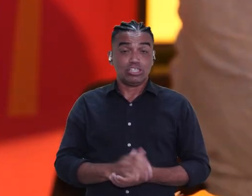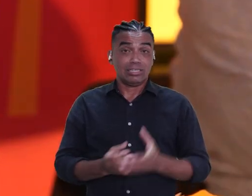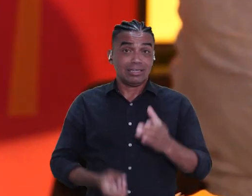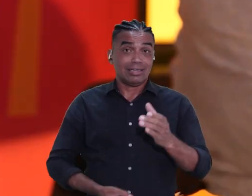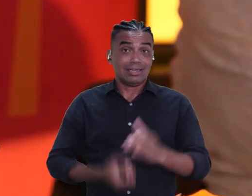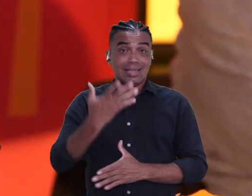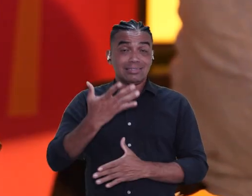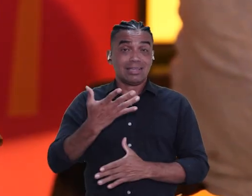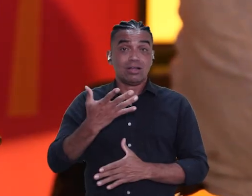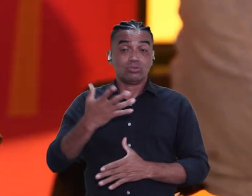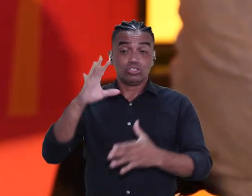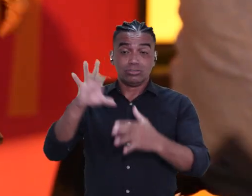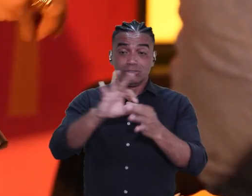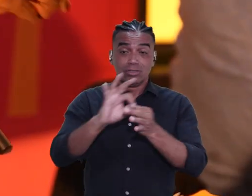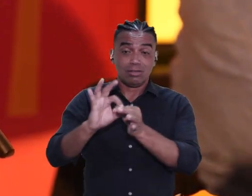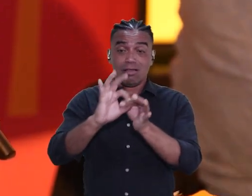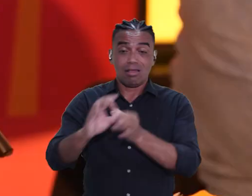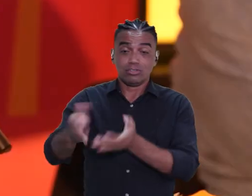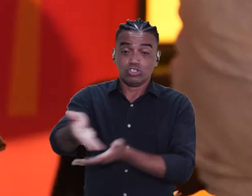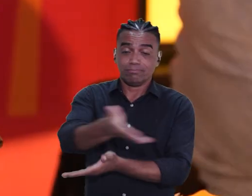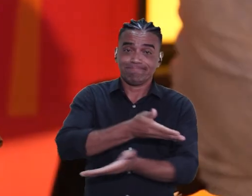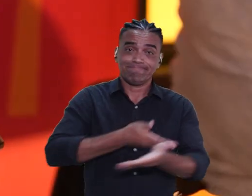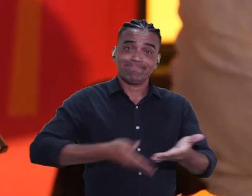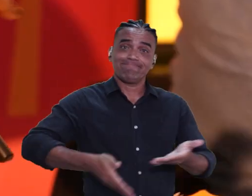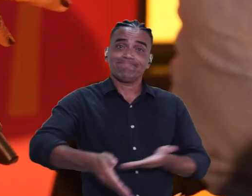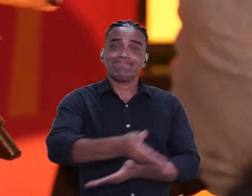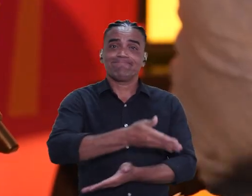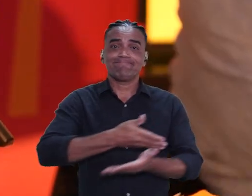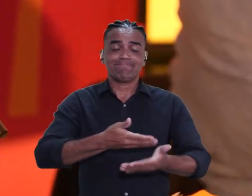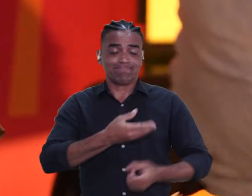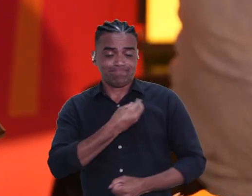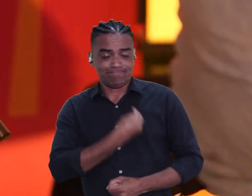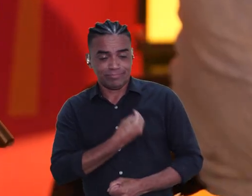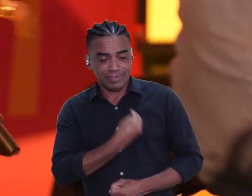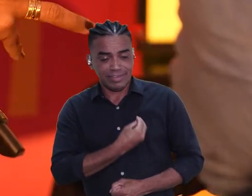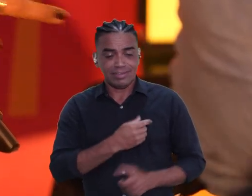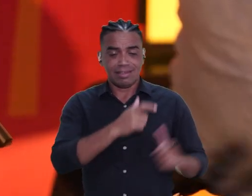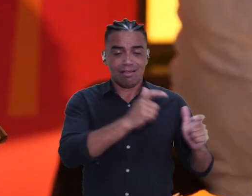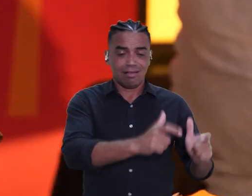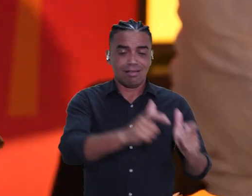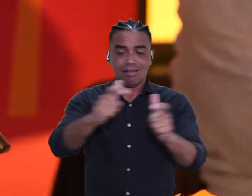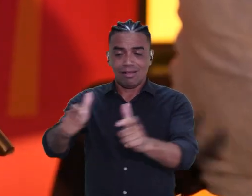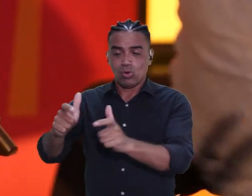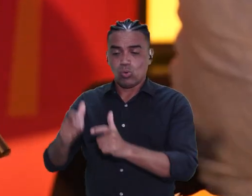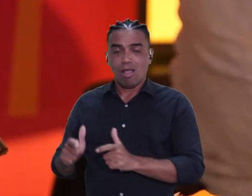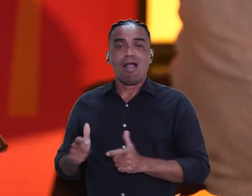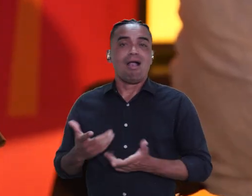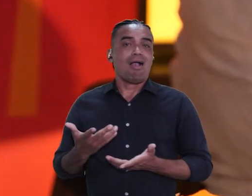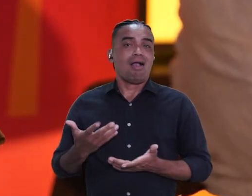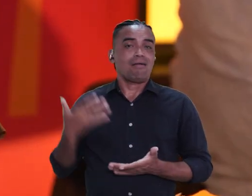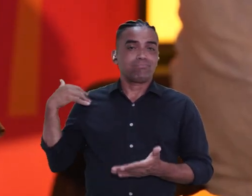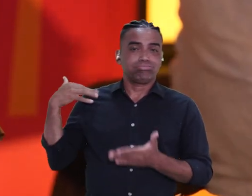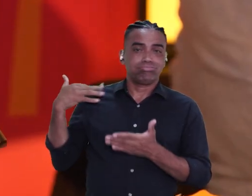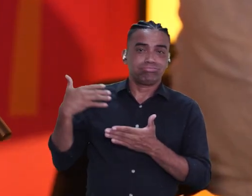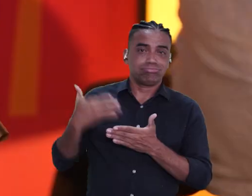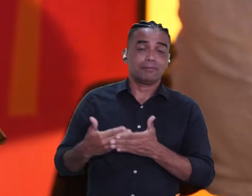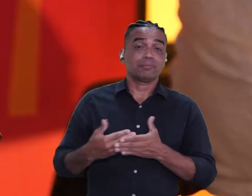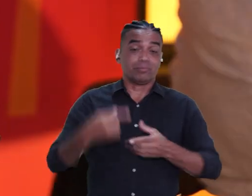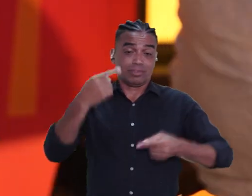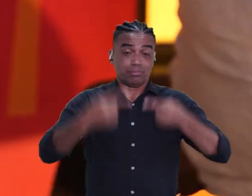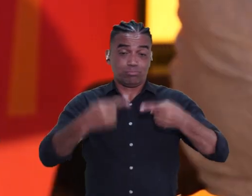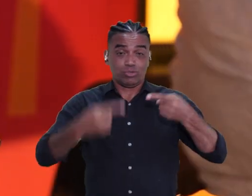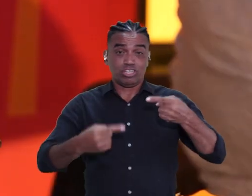de laços, de compartilhamento de vida, de território, de trajetória. Vejo